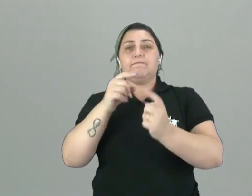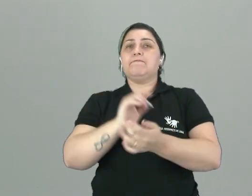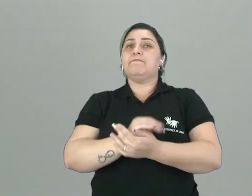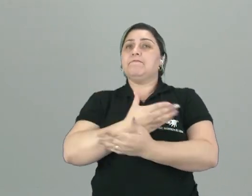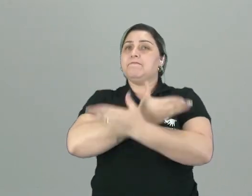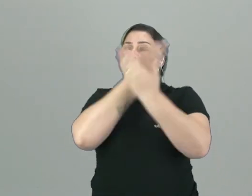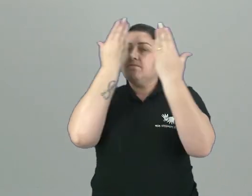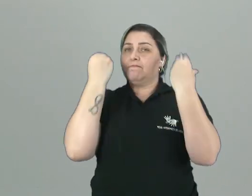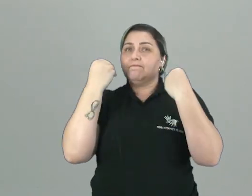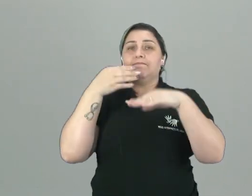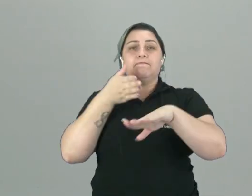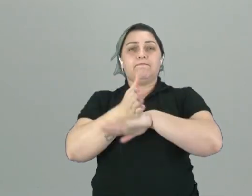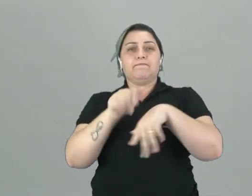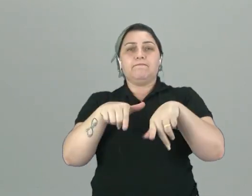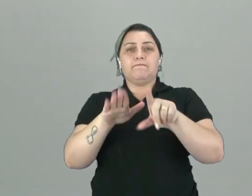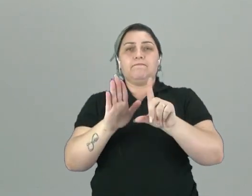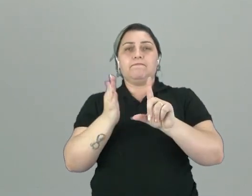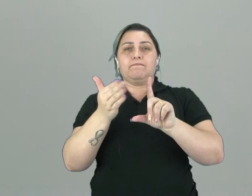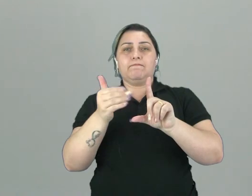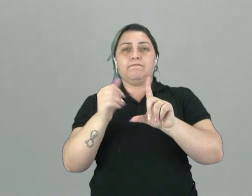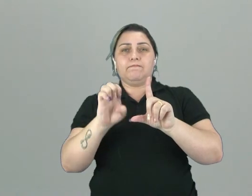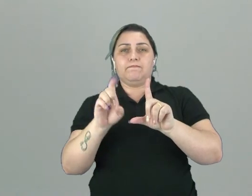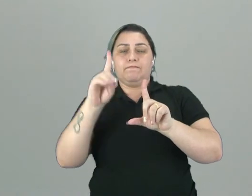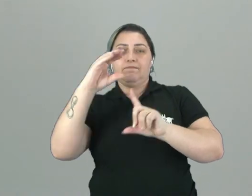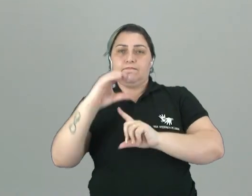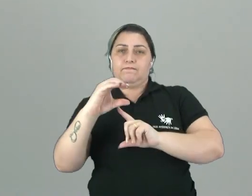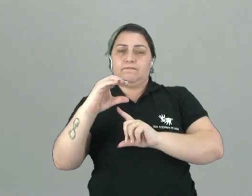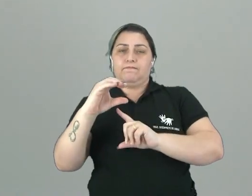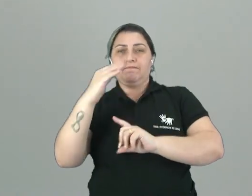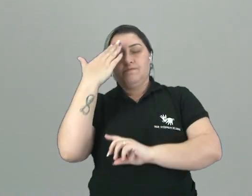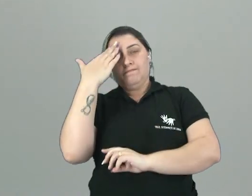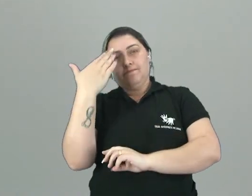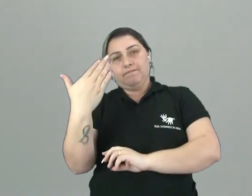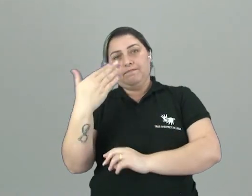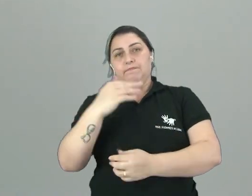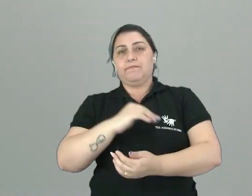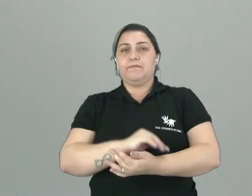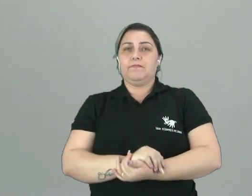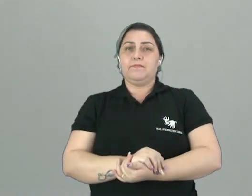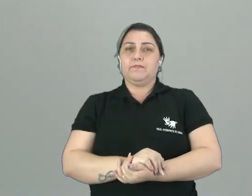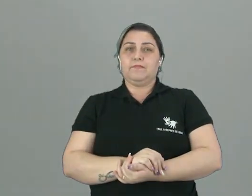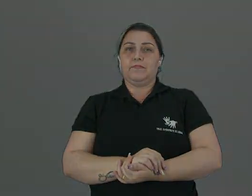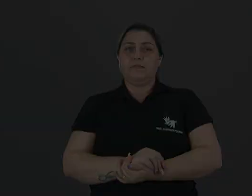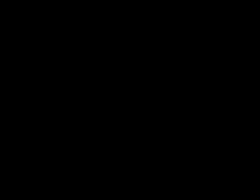Não esqueçam de acessar a plataforma Eduque Acre. Obrigada!